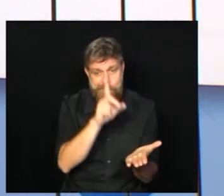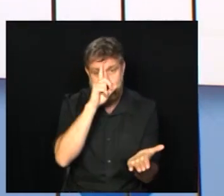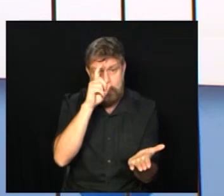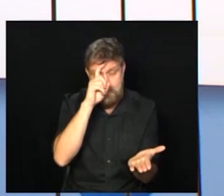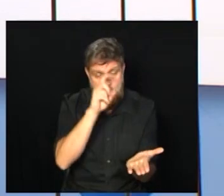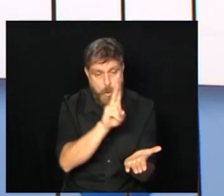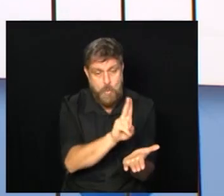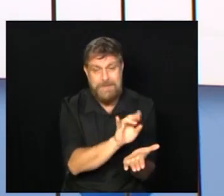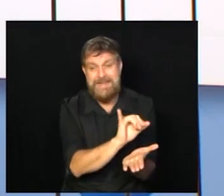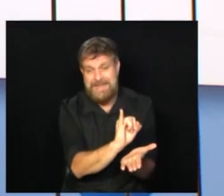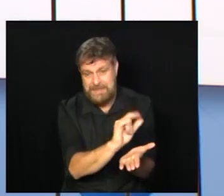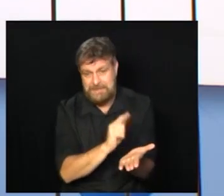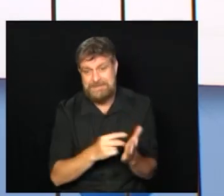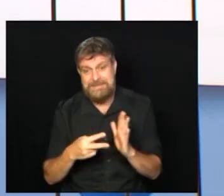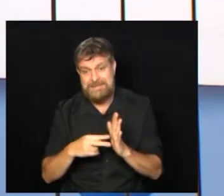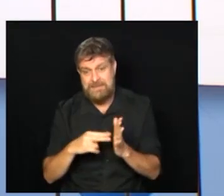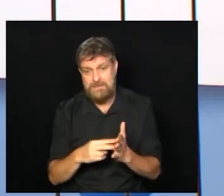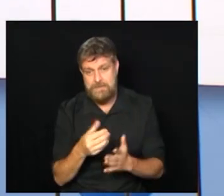que representa